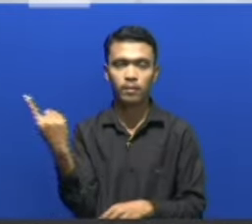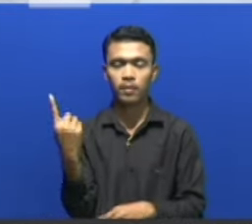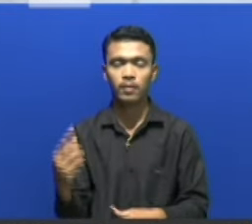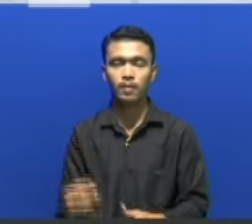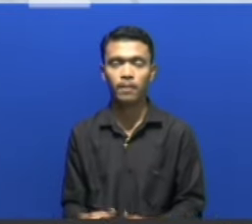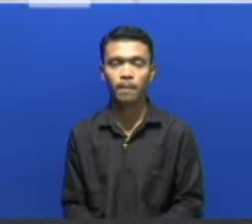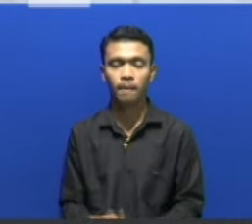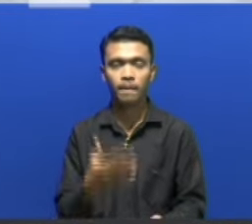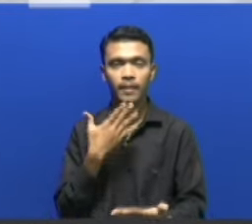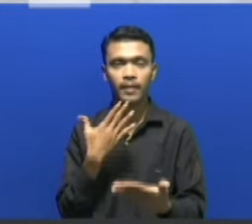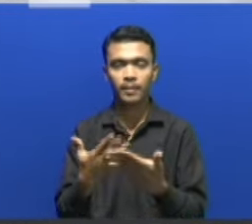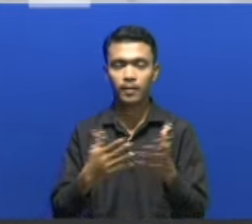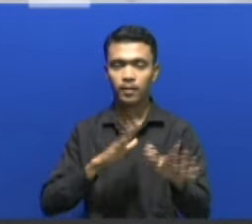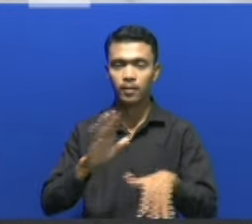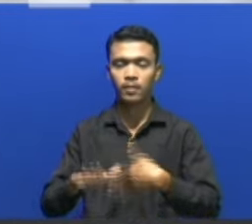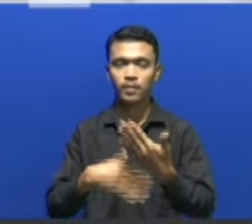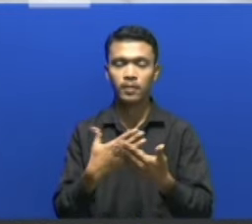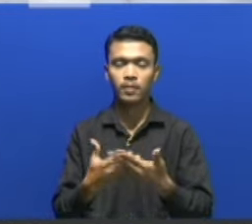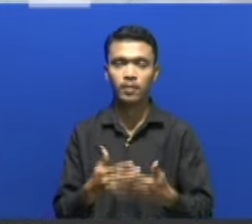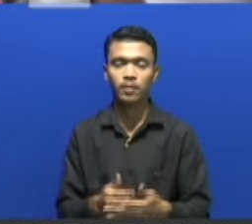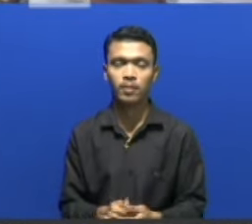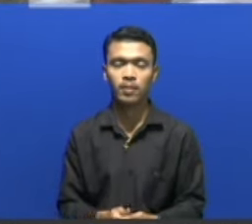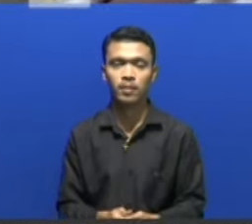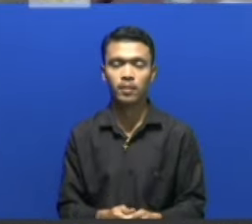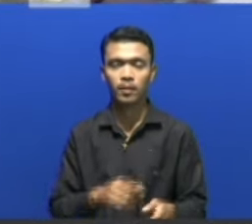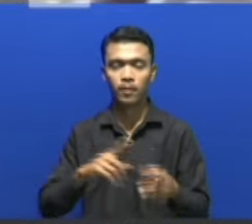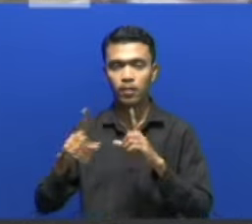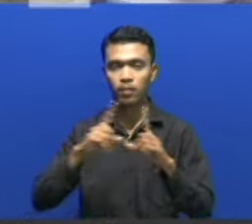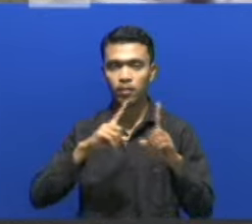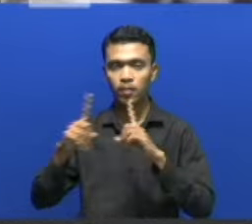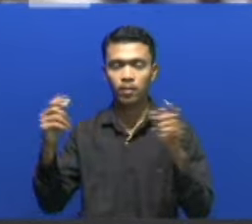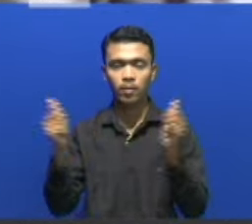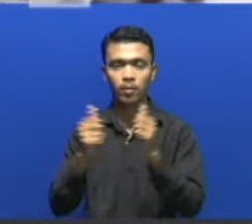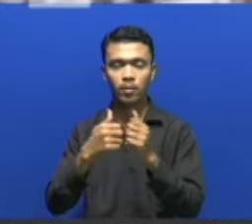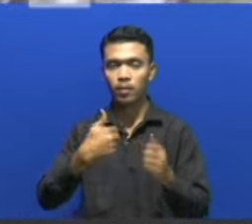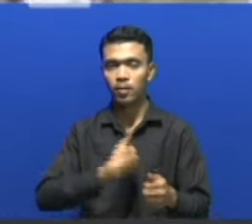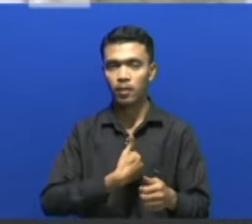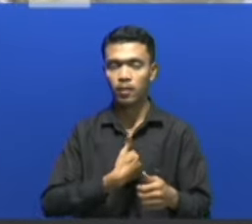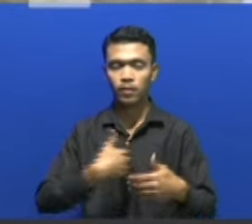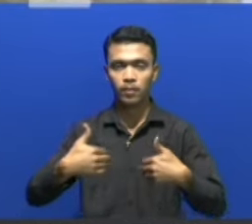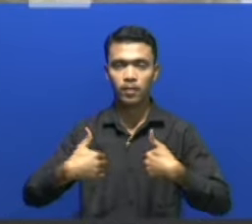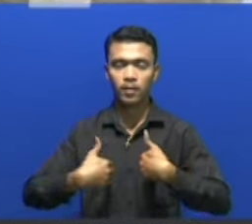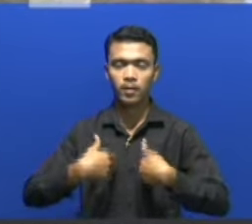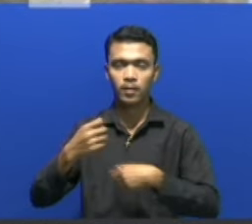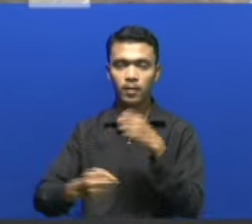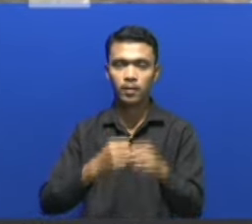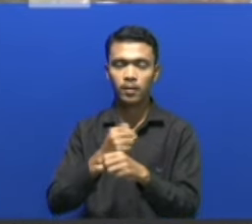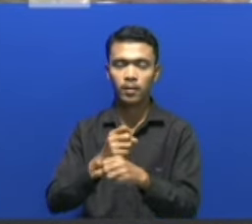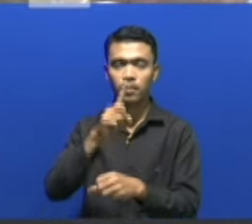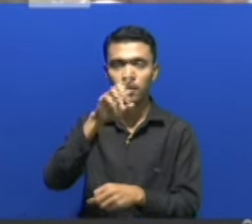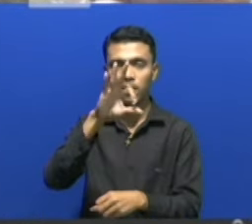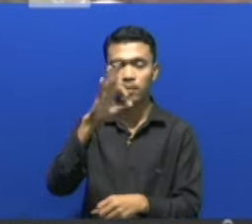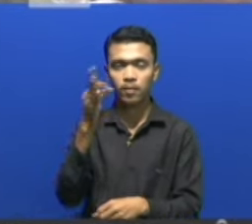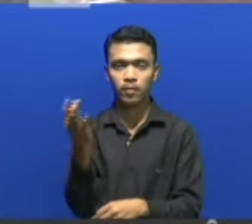Obrigado. Dia que vindes no telespectadores rádio no televisão Timor-Leste, den mak da liho autor ne be maka e hatinen rihun ida tu sia sia nulu resenen